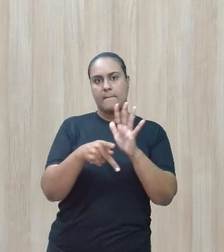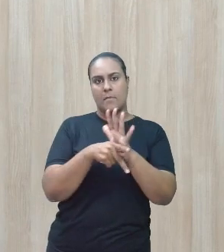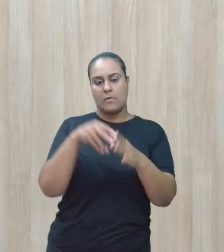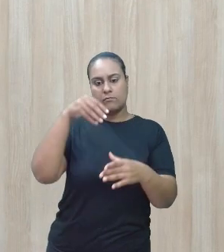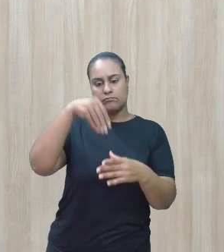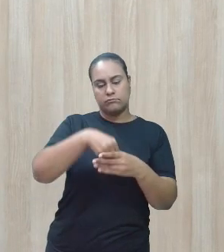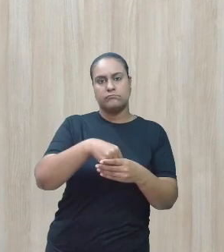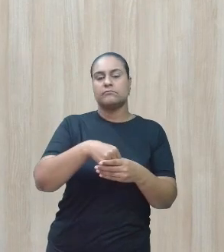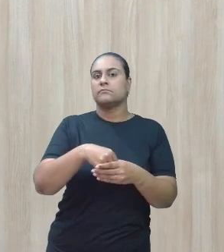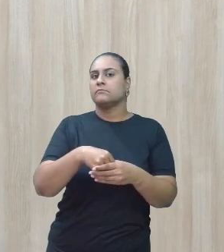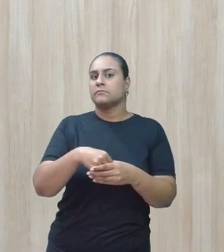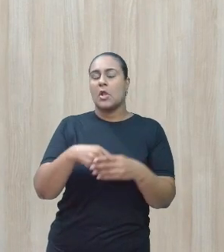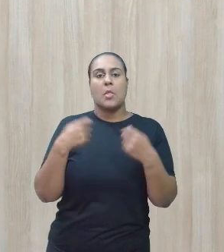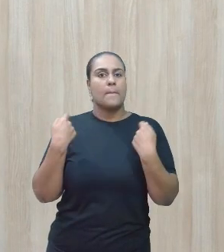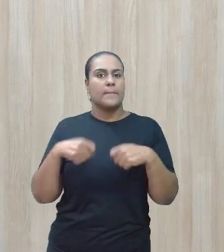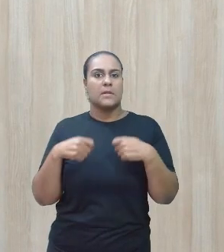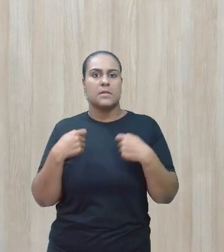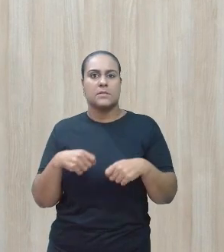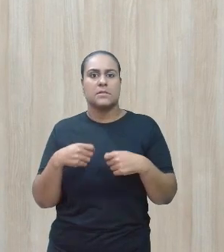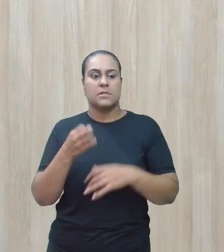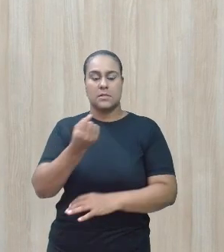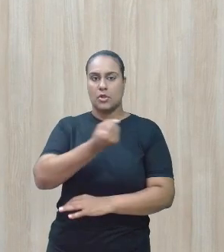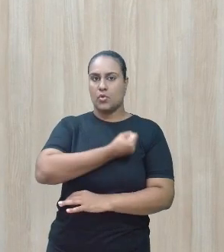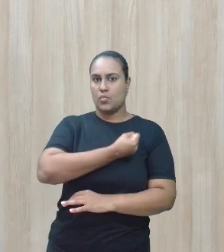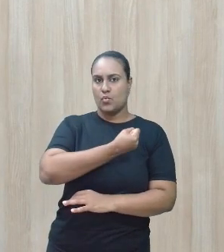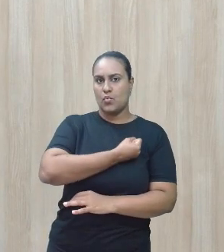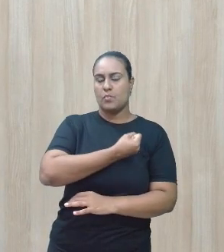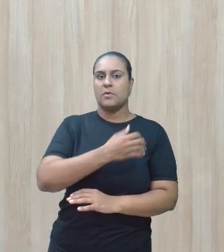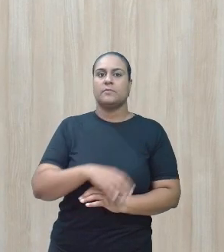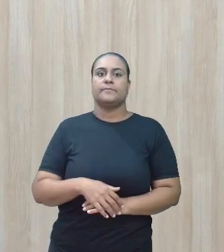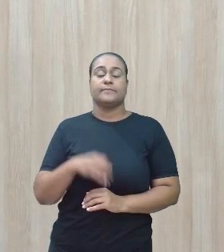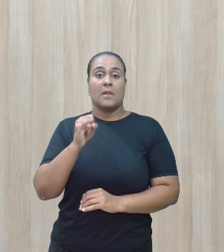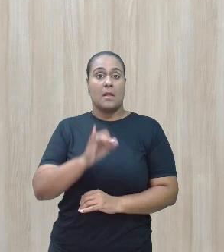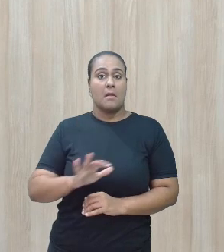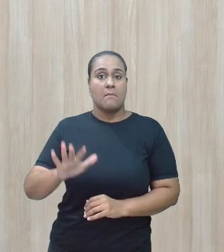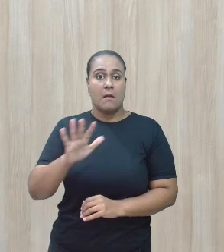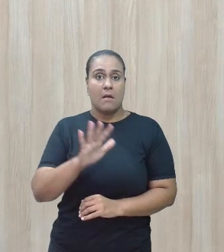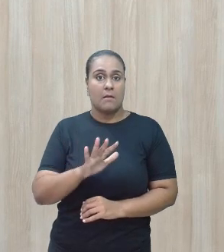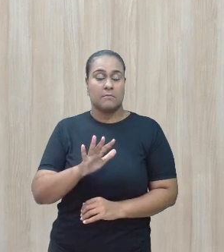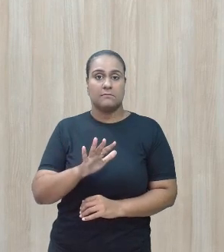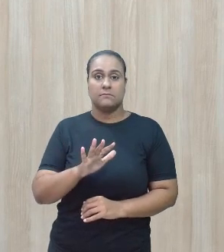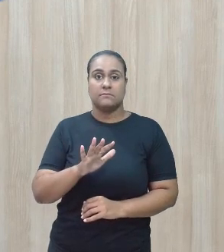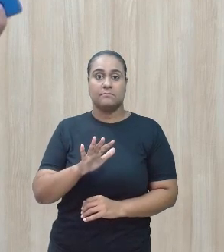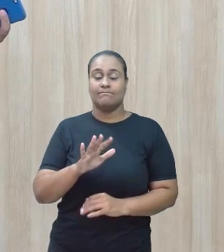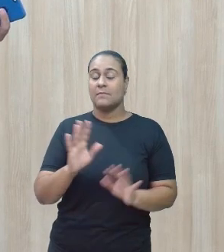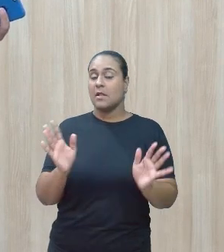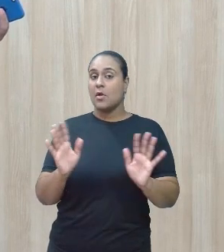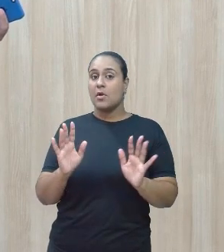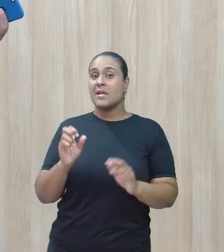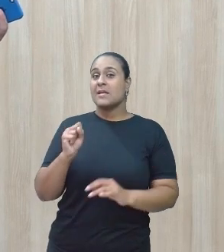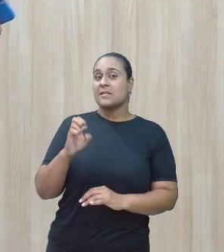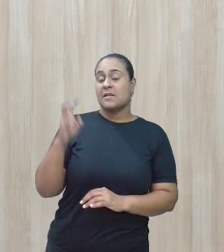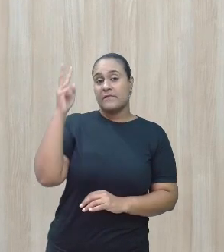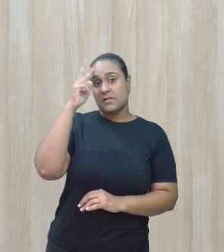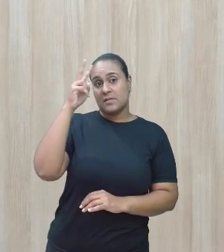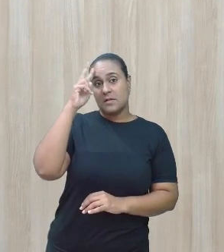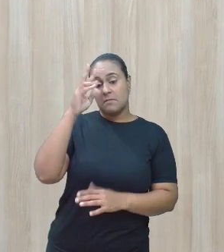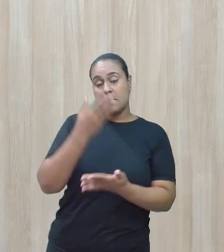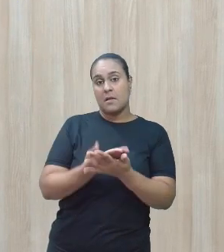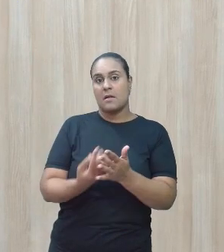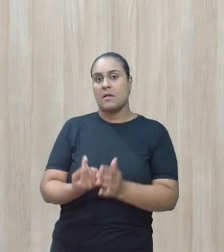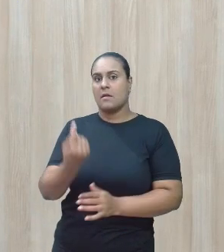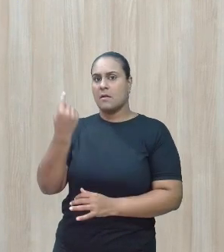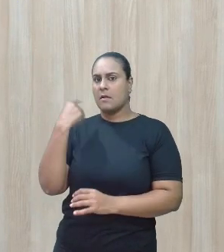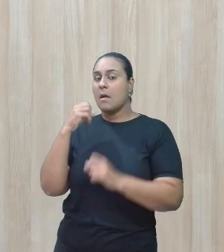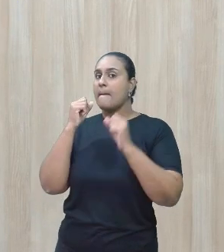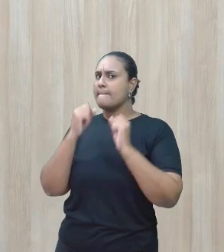elementos não precisam ser necessariamente números, figuras geométricas, eles podem ser, se você está lembrado da aula anterior, eles podem